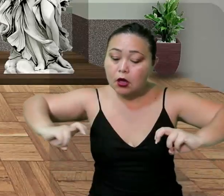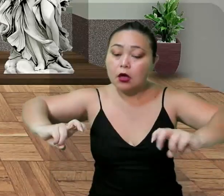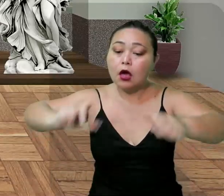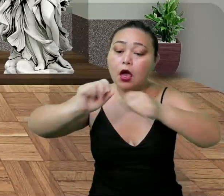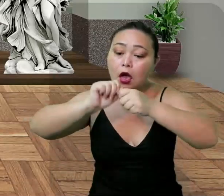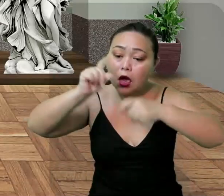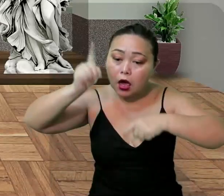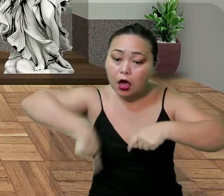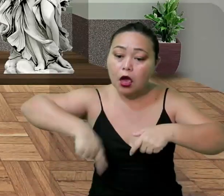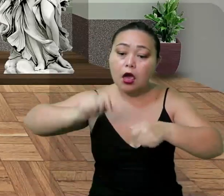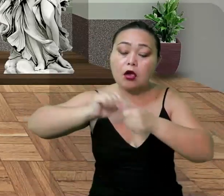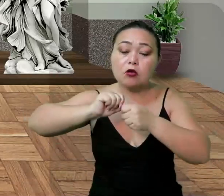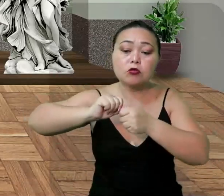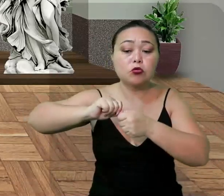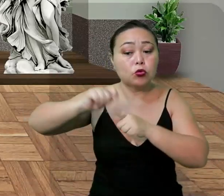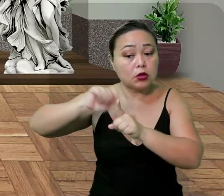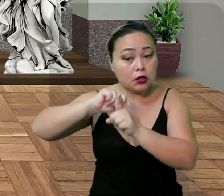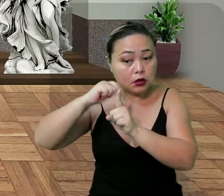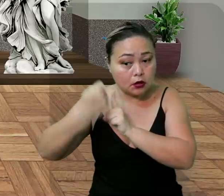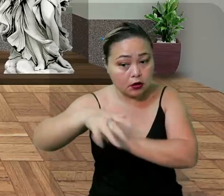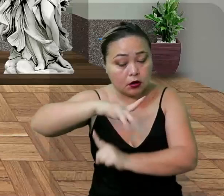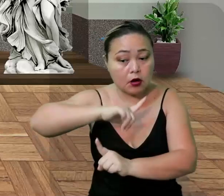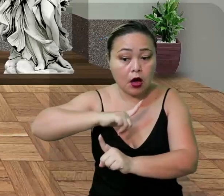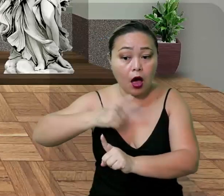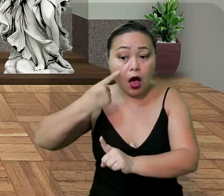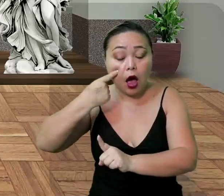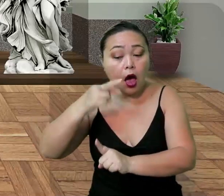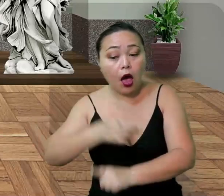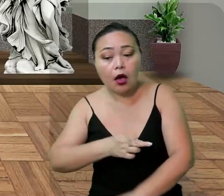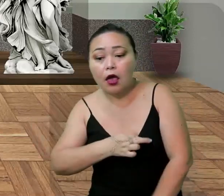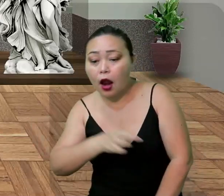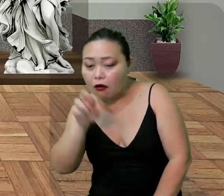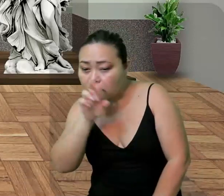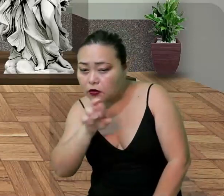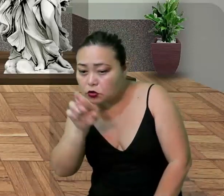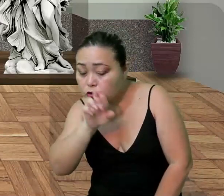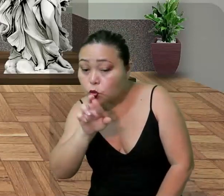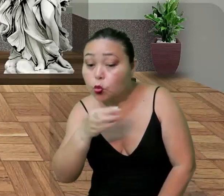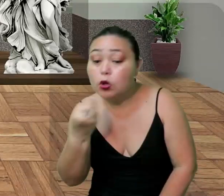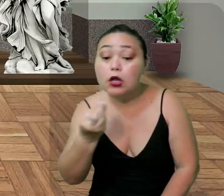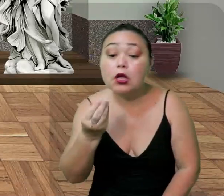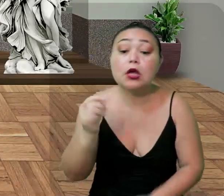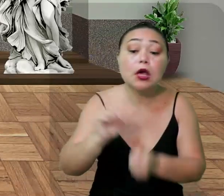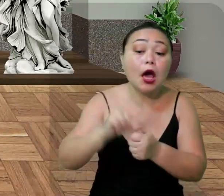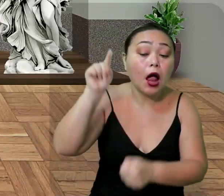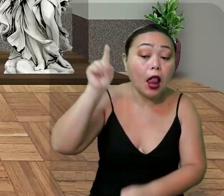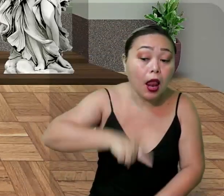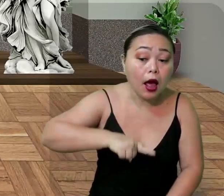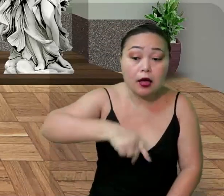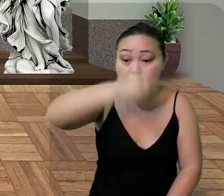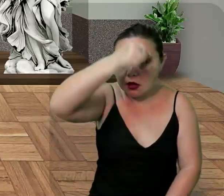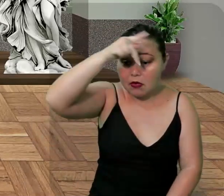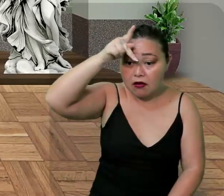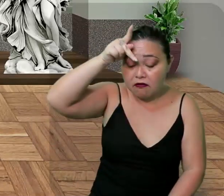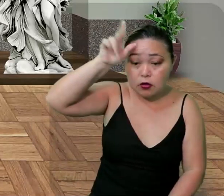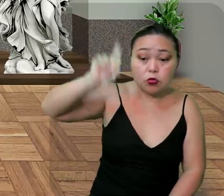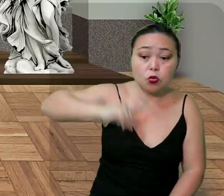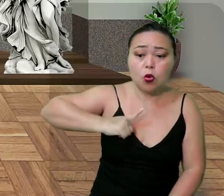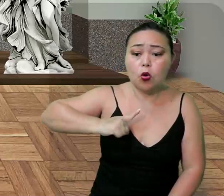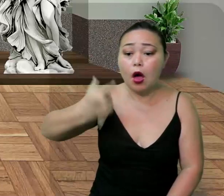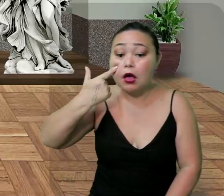que é aplicado, o dinheiro que entra na prefeitura e para onde que vai. Lá, a gestão ela é compartilhada com a